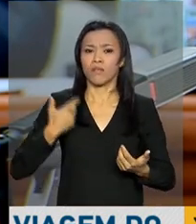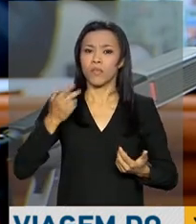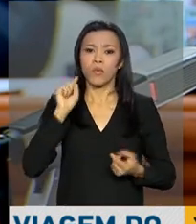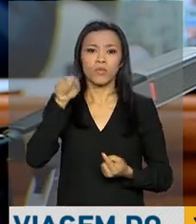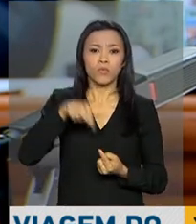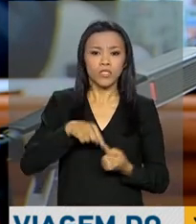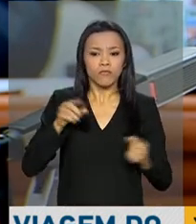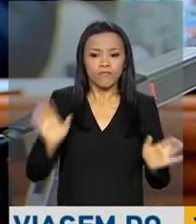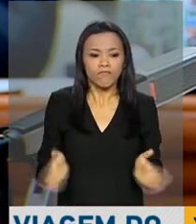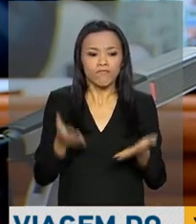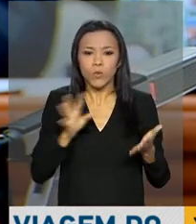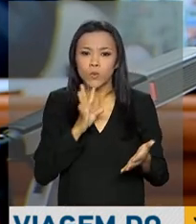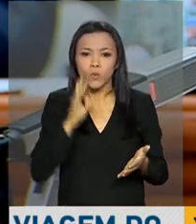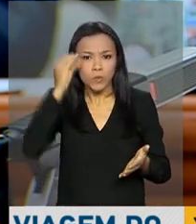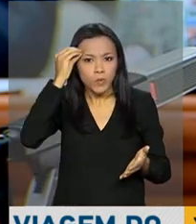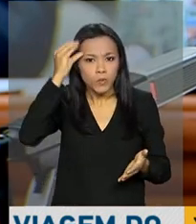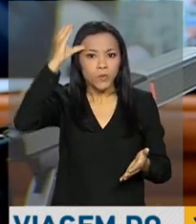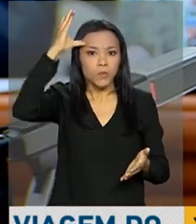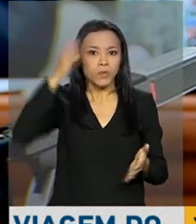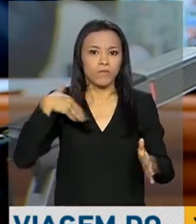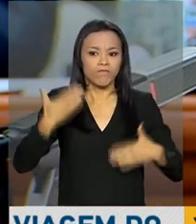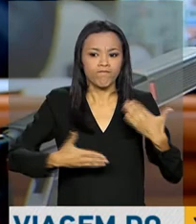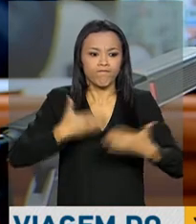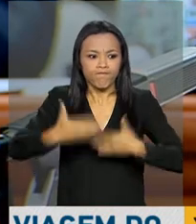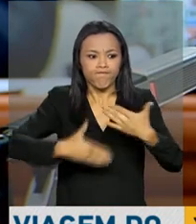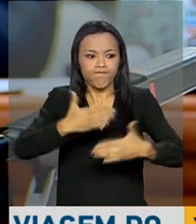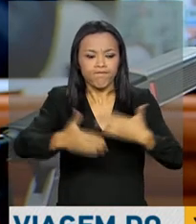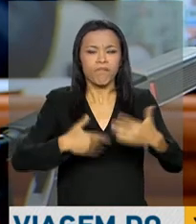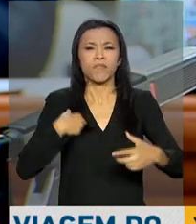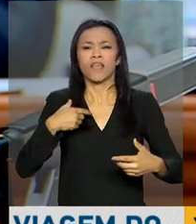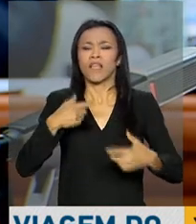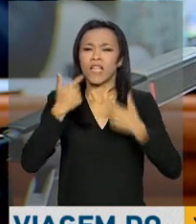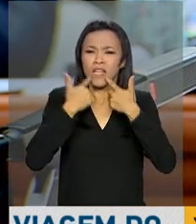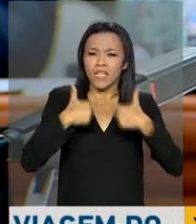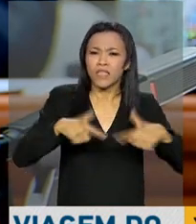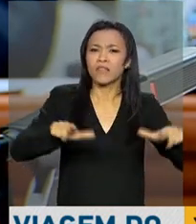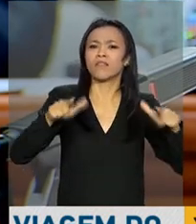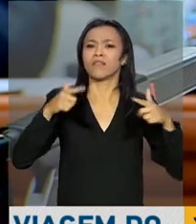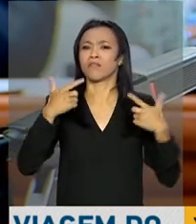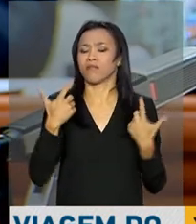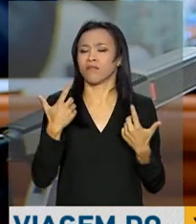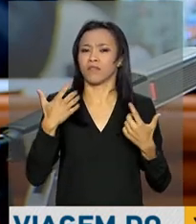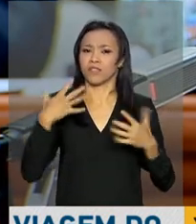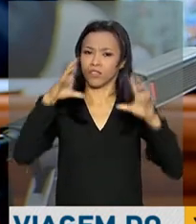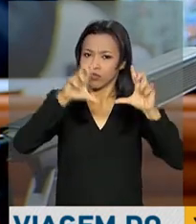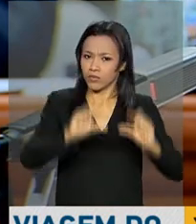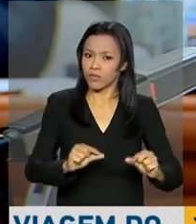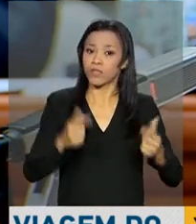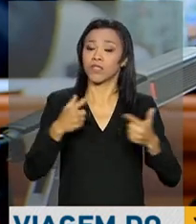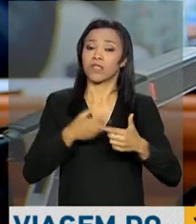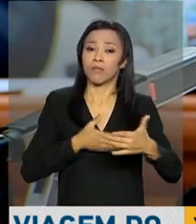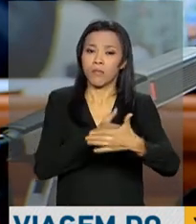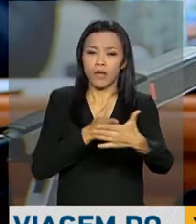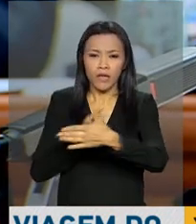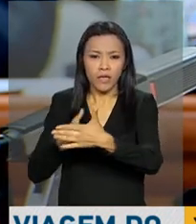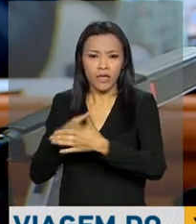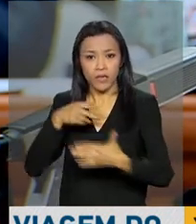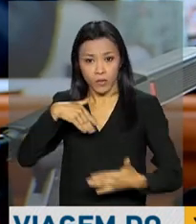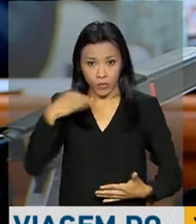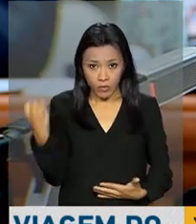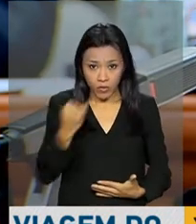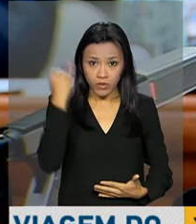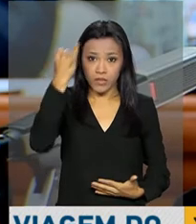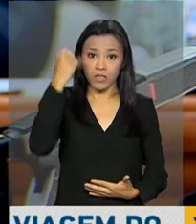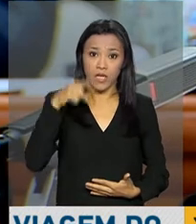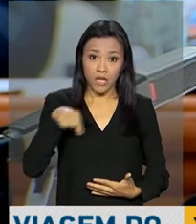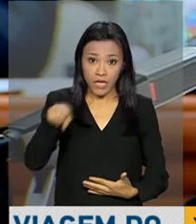conhecimento mútuo, para transpor barreiras linguísticas, para aproximar os nossos povos. O importante é ter as